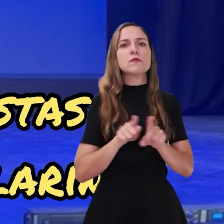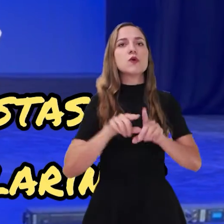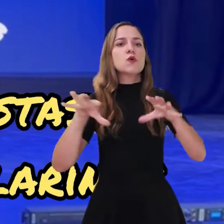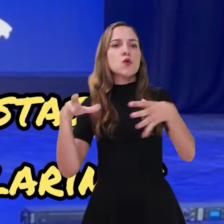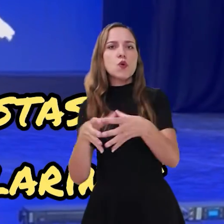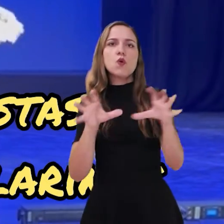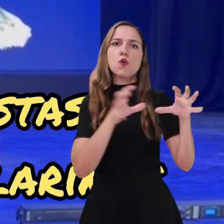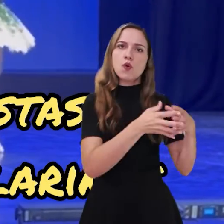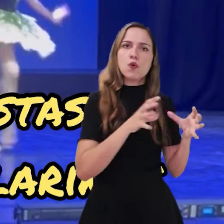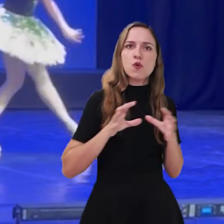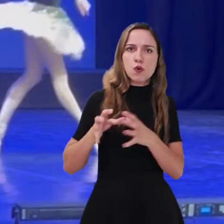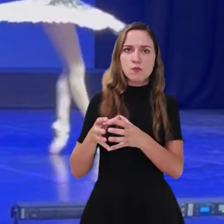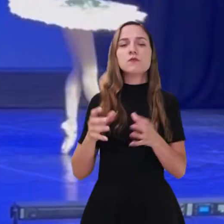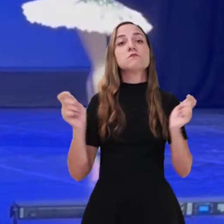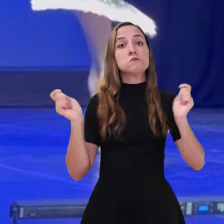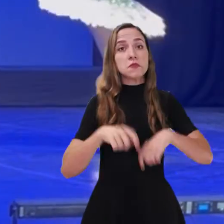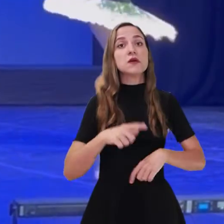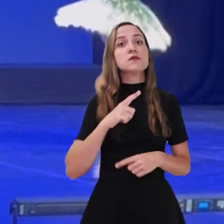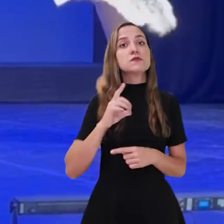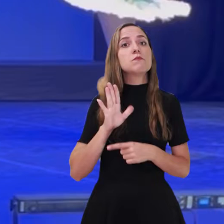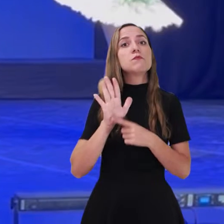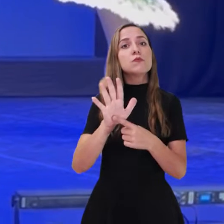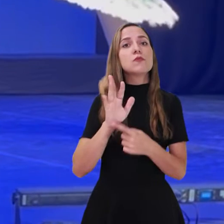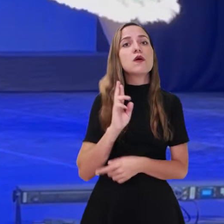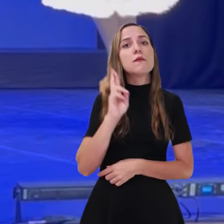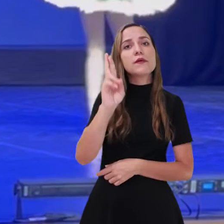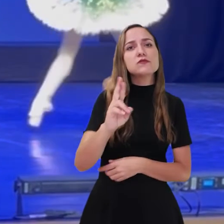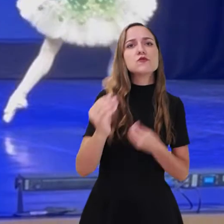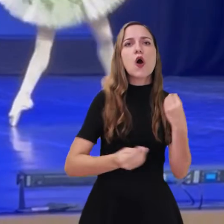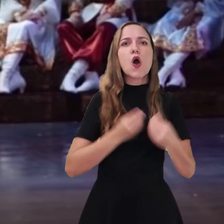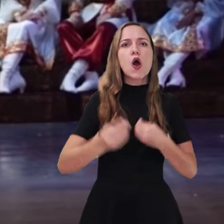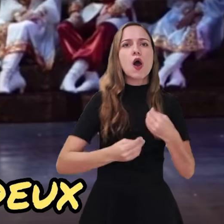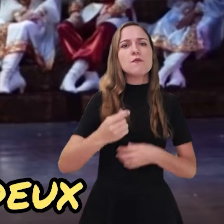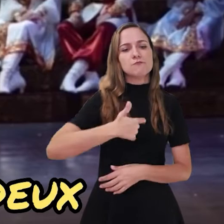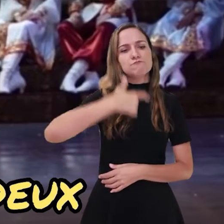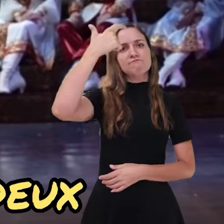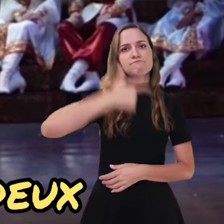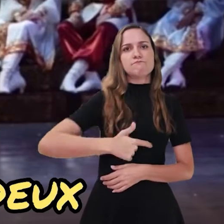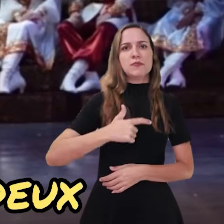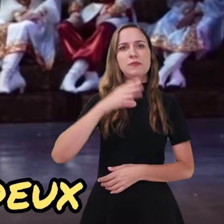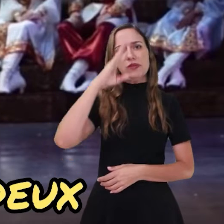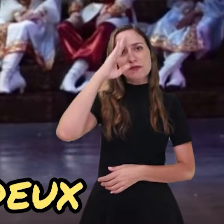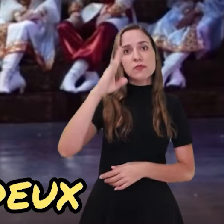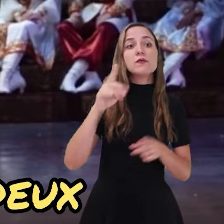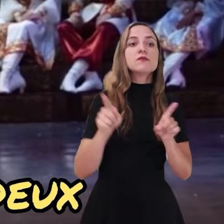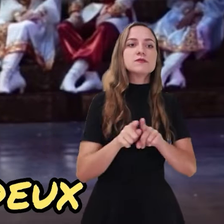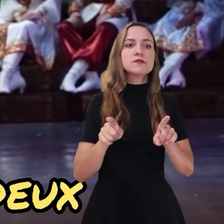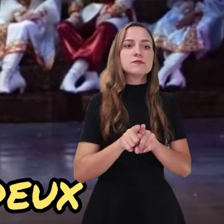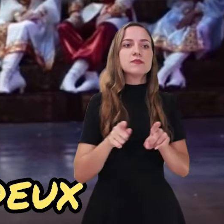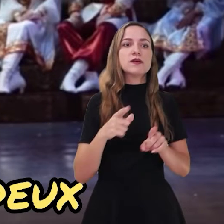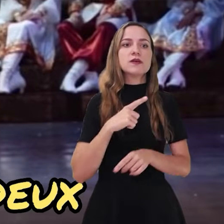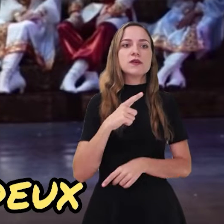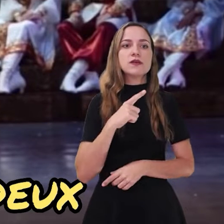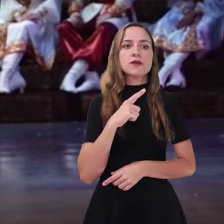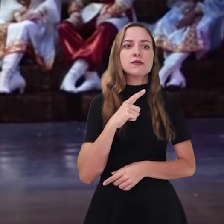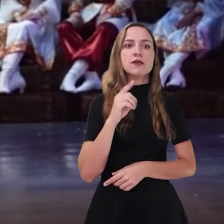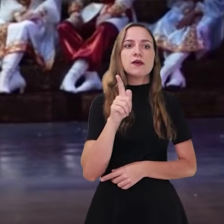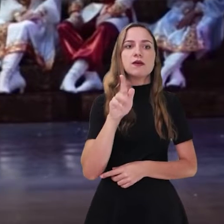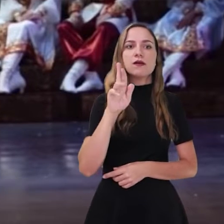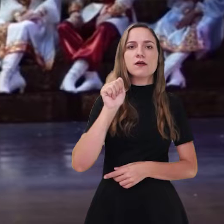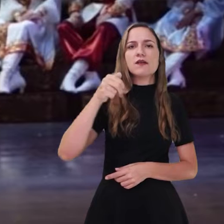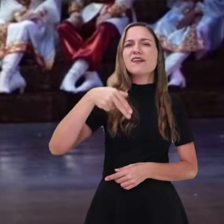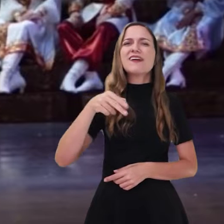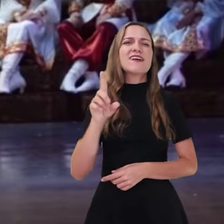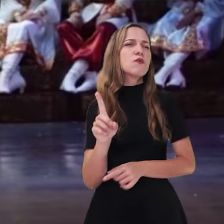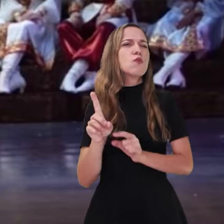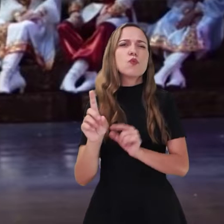primeiros bailarinos, que são aqueles que representam os papéis principais, e o grand pas de deux. Nesse grand pas de deux, os